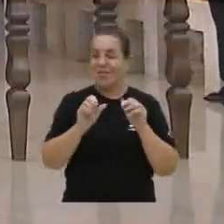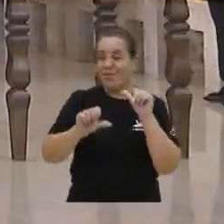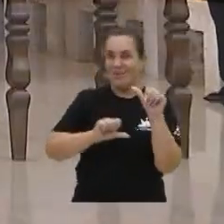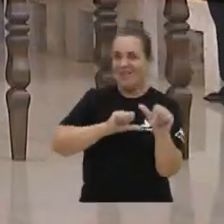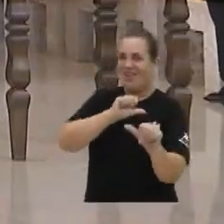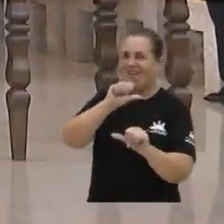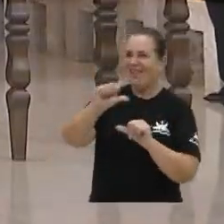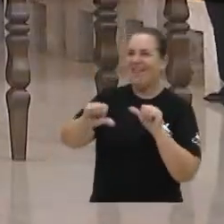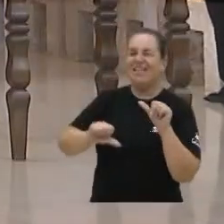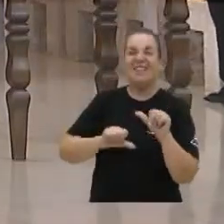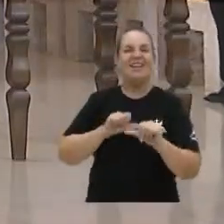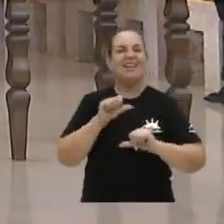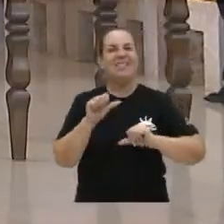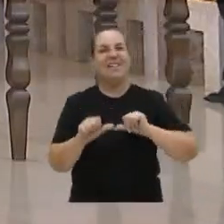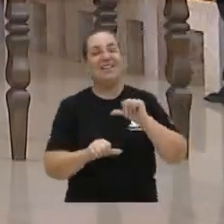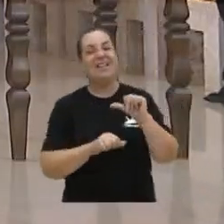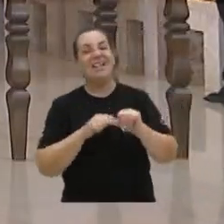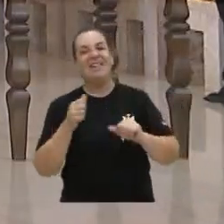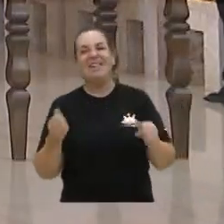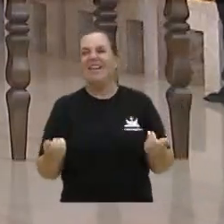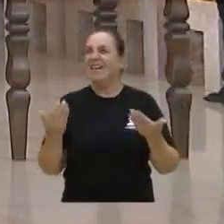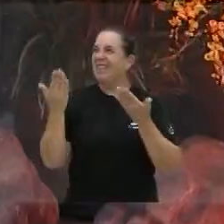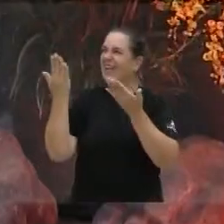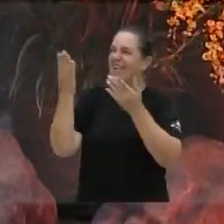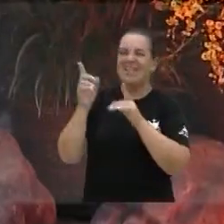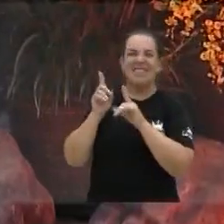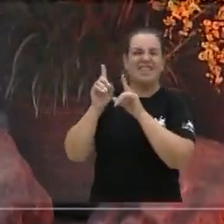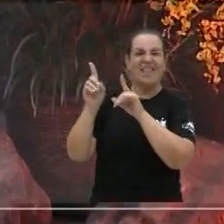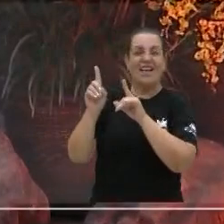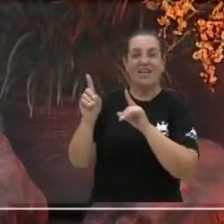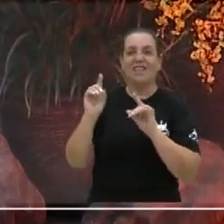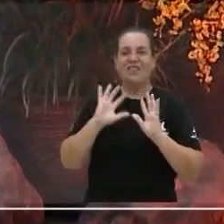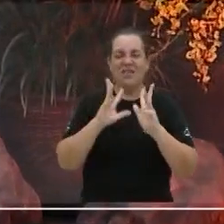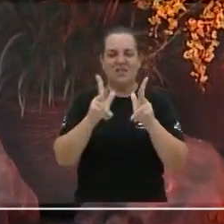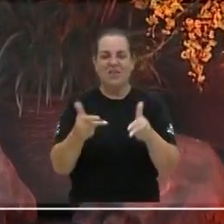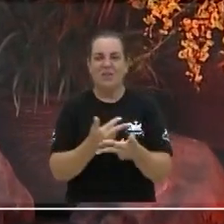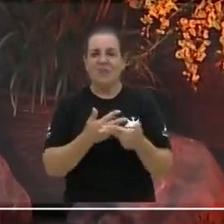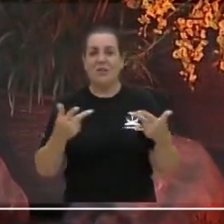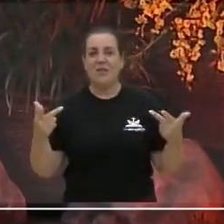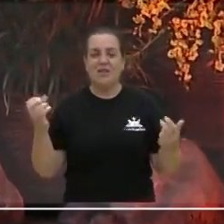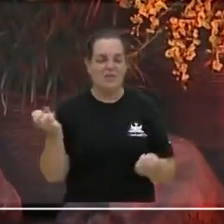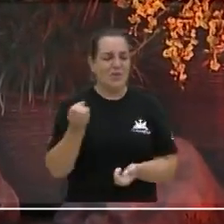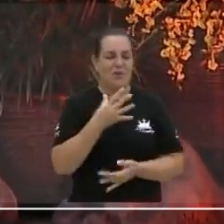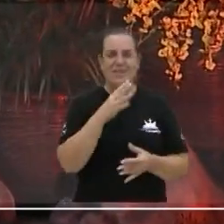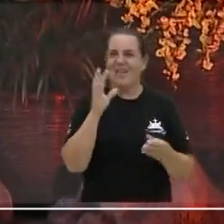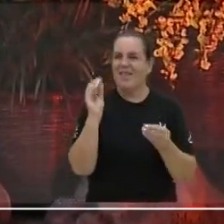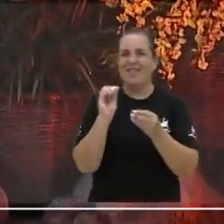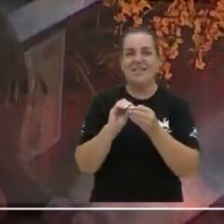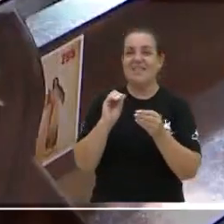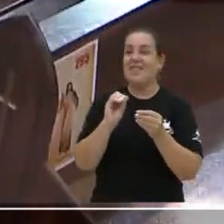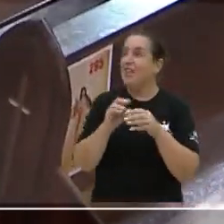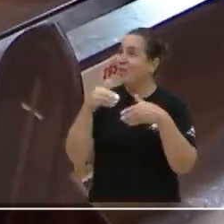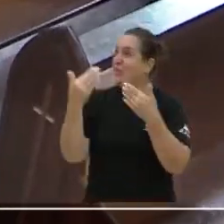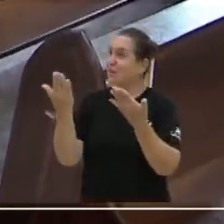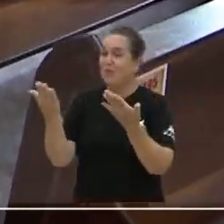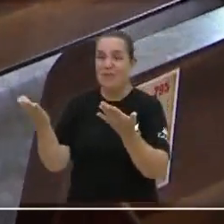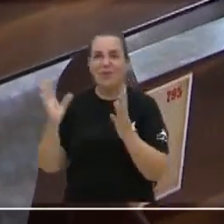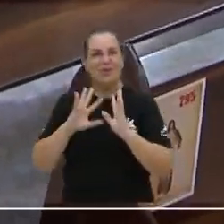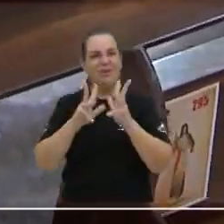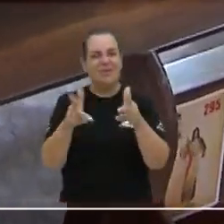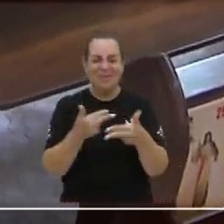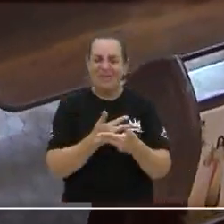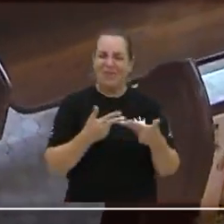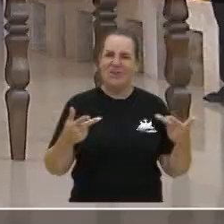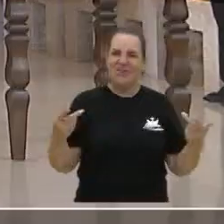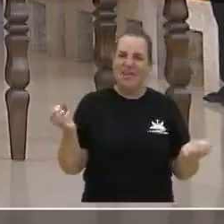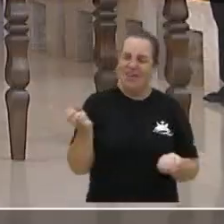as coisas. Eis que faço nova todas as coisas, que faço nova